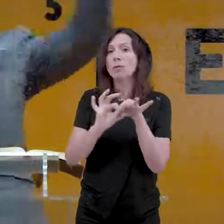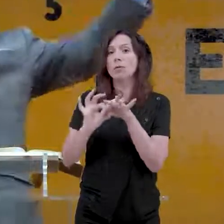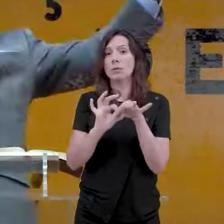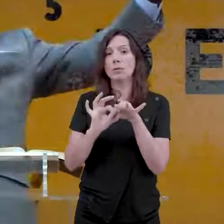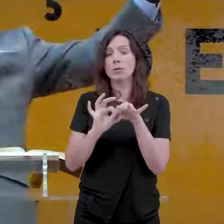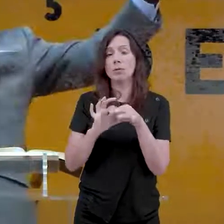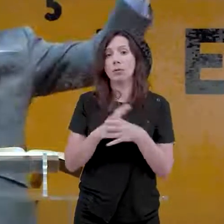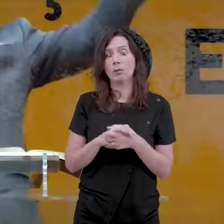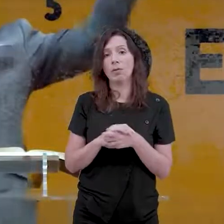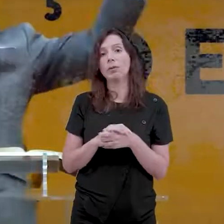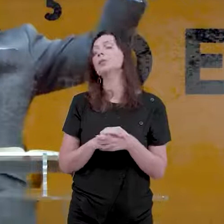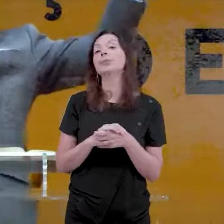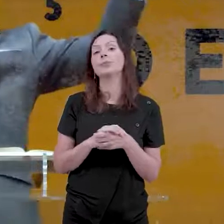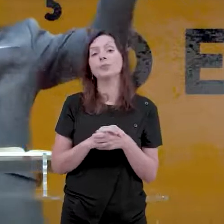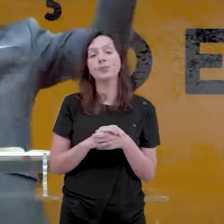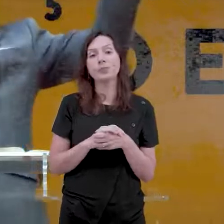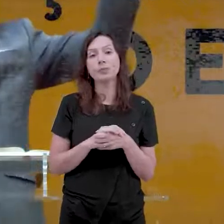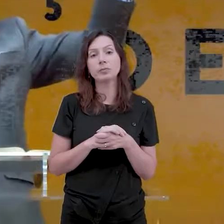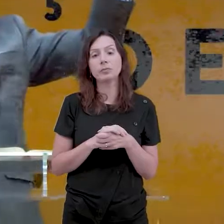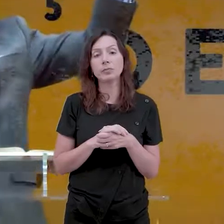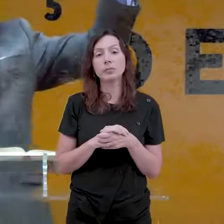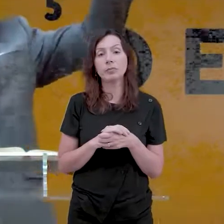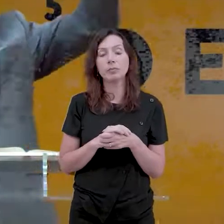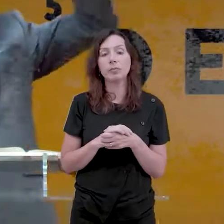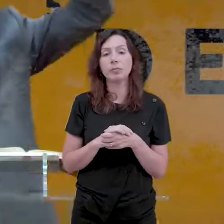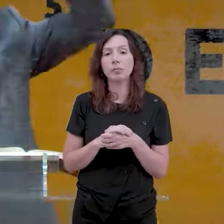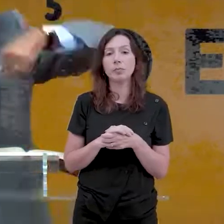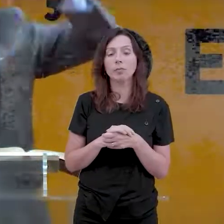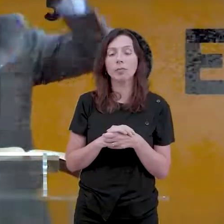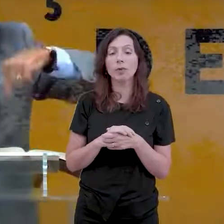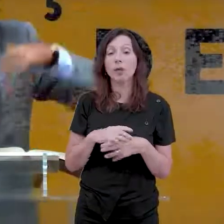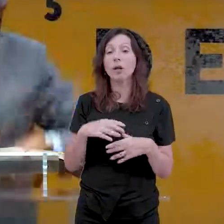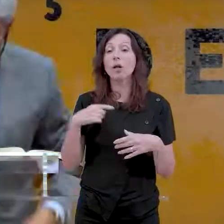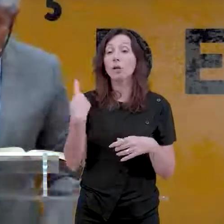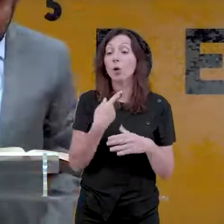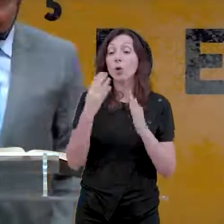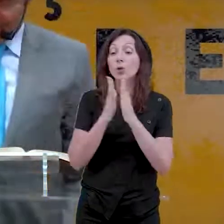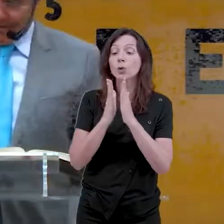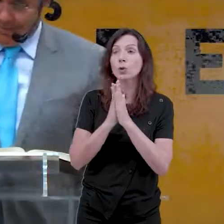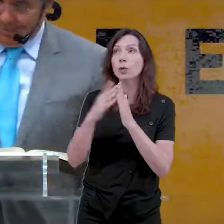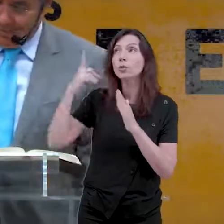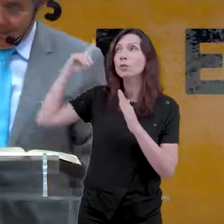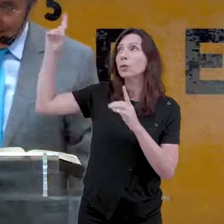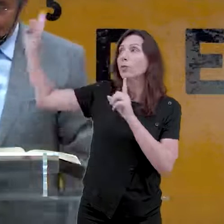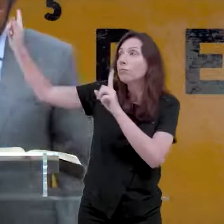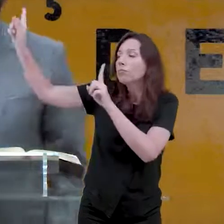a uma divindade longe de nós, distante de nós. Nós oramos ao nosso Deus, ao Deus de Jacó.